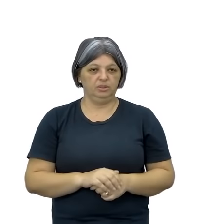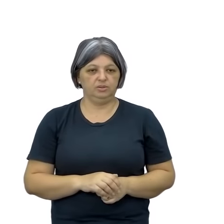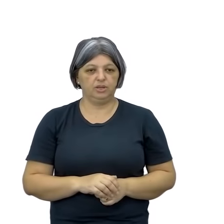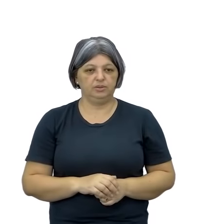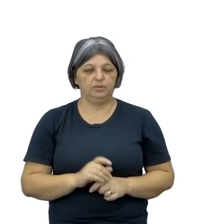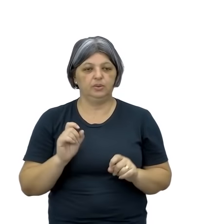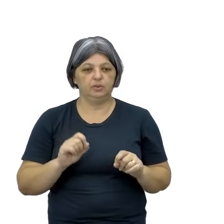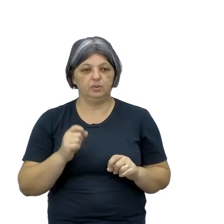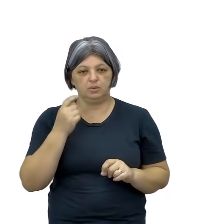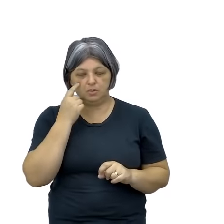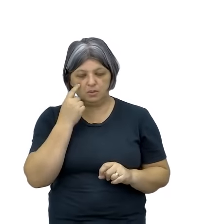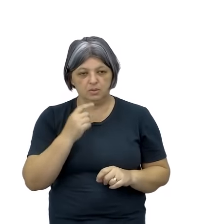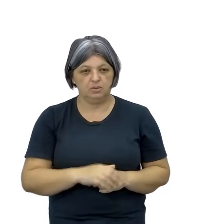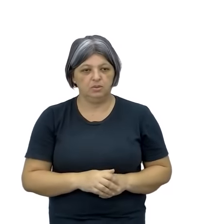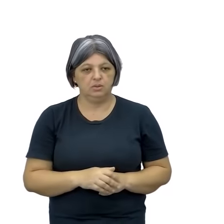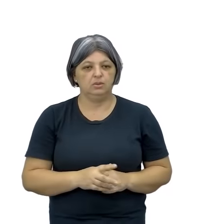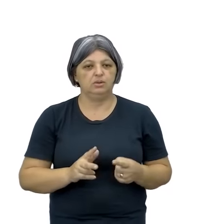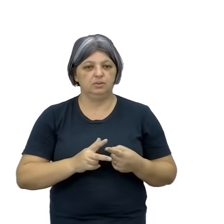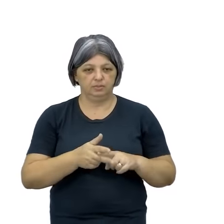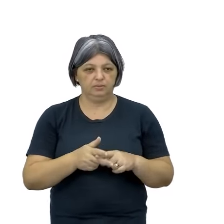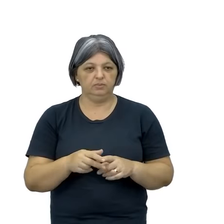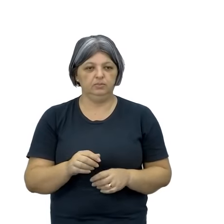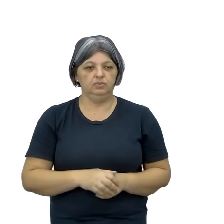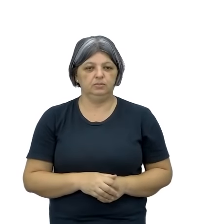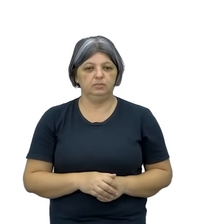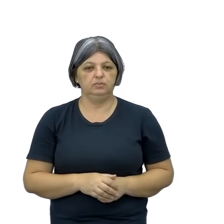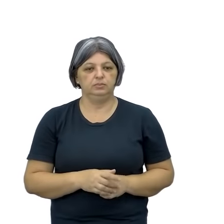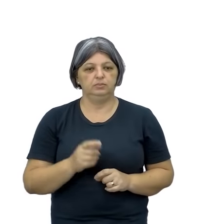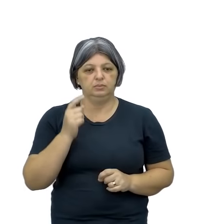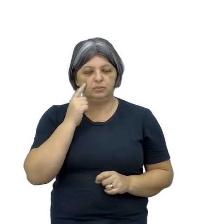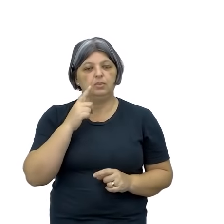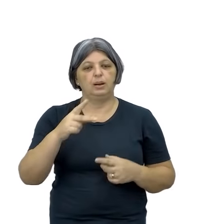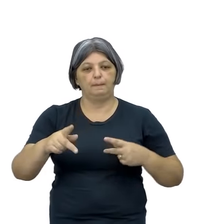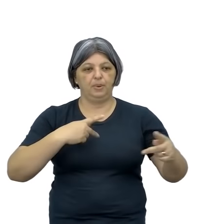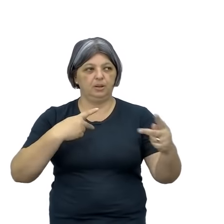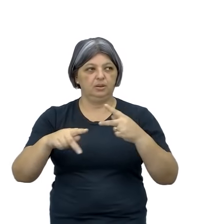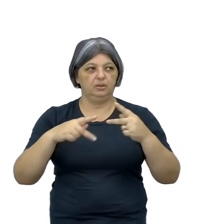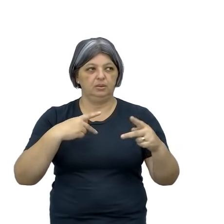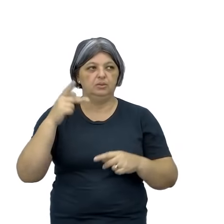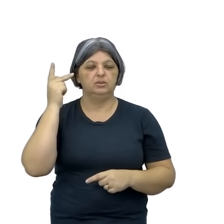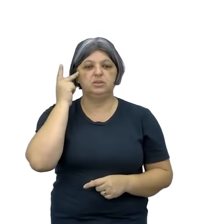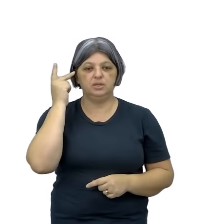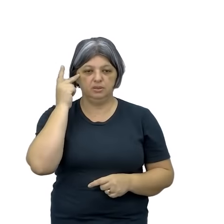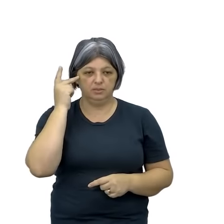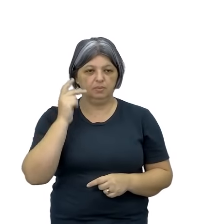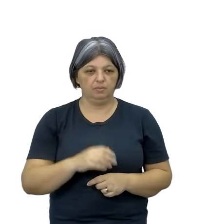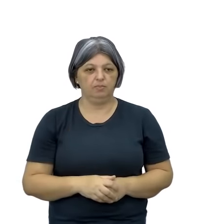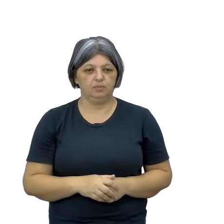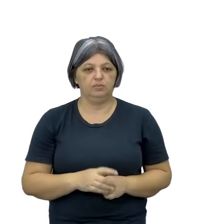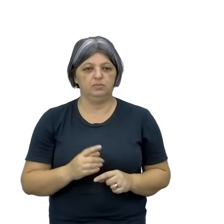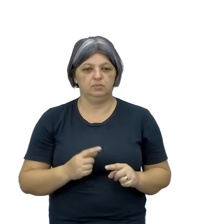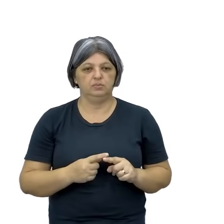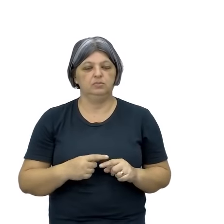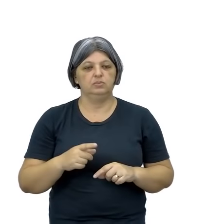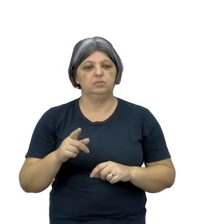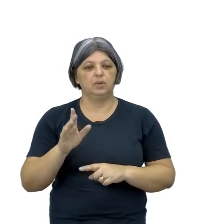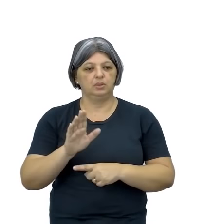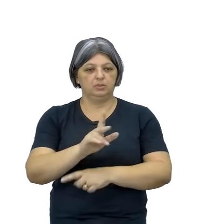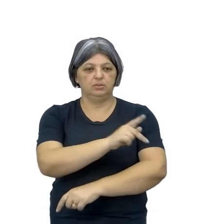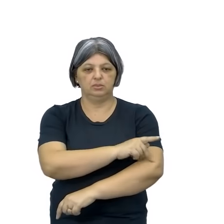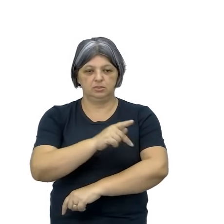revisitar também os recursos e ferramentas e análise de dados da plataforma São Paulo. Nós vamos recomendar ações pedagógicas a partir